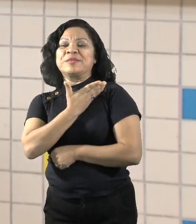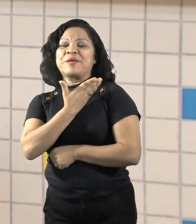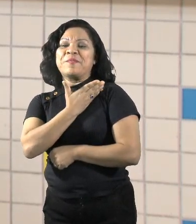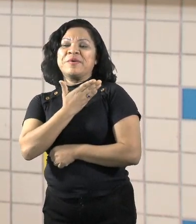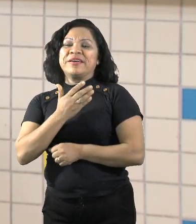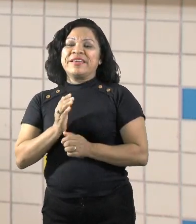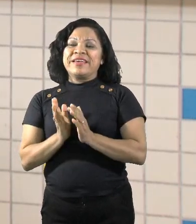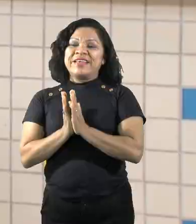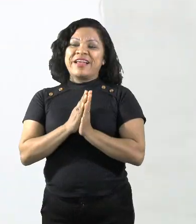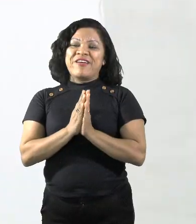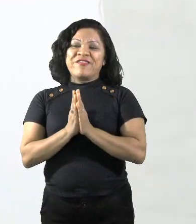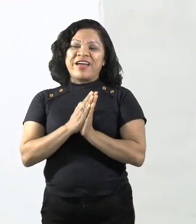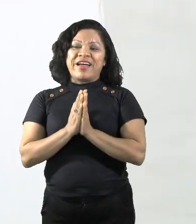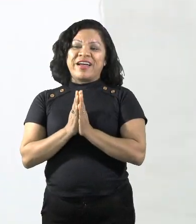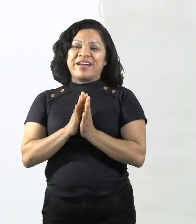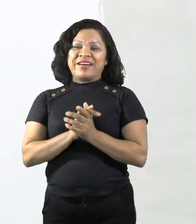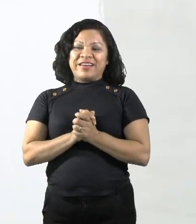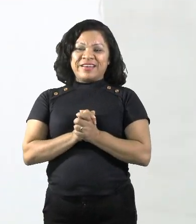galera, Fava!